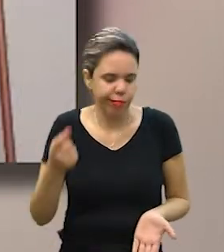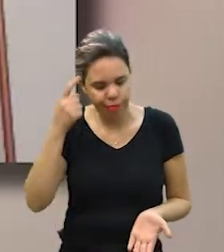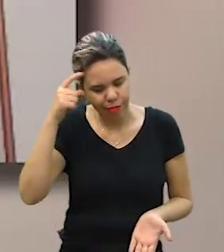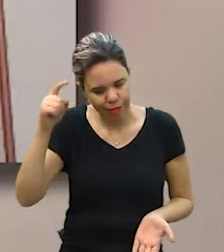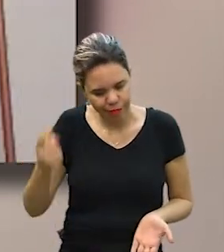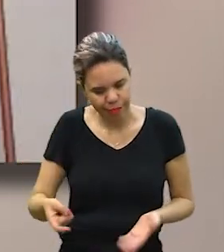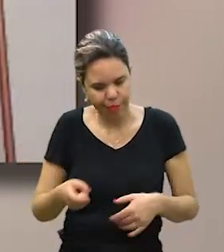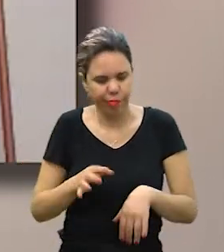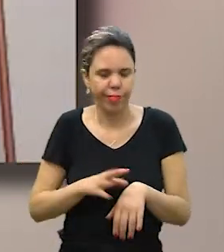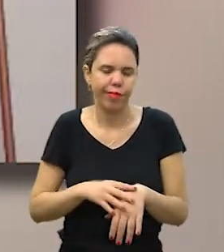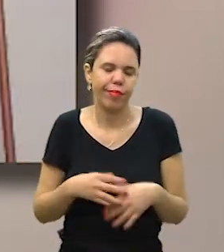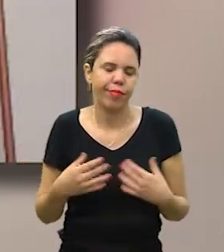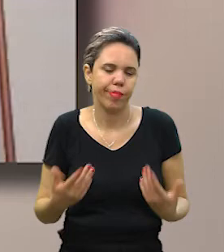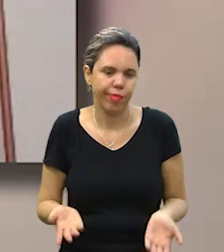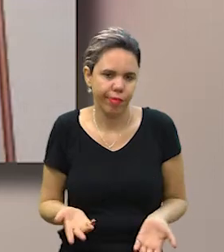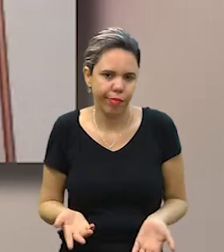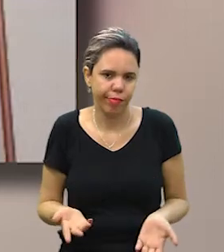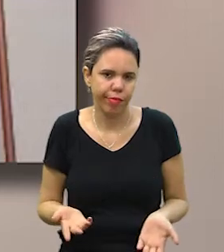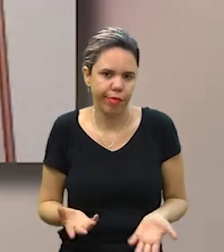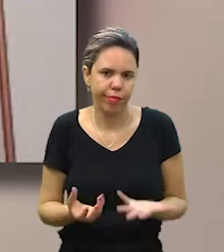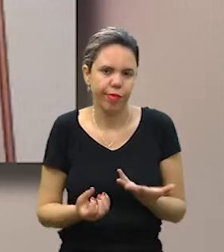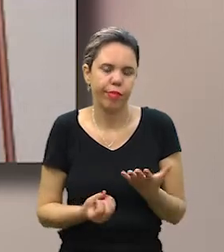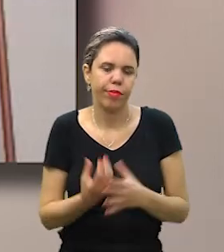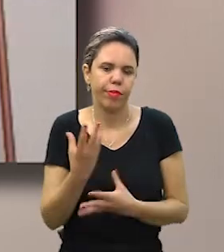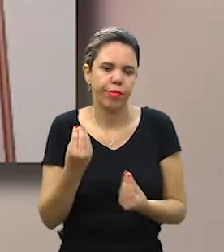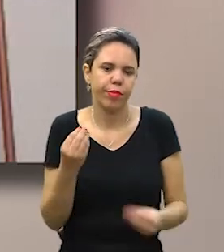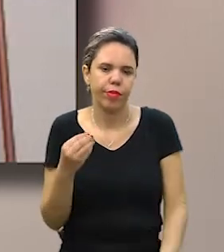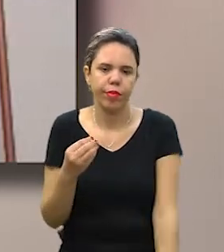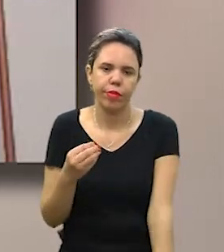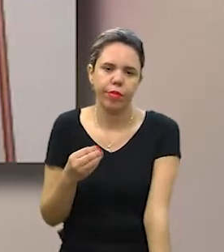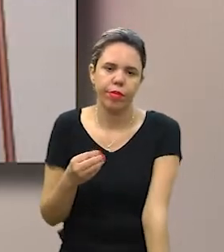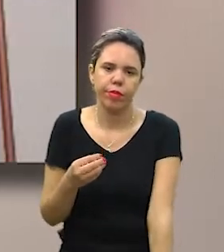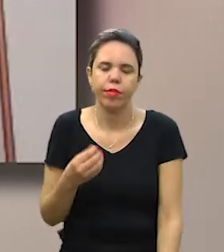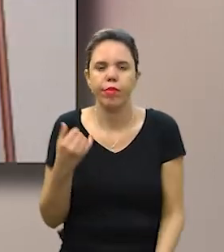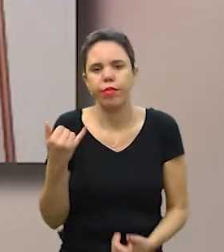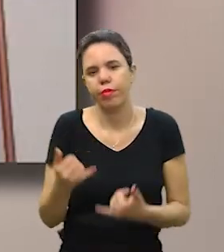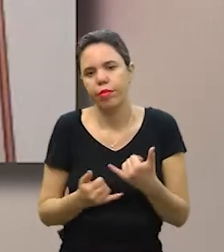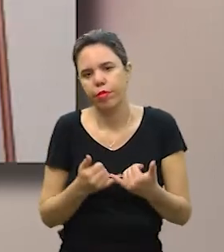bateu a cabecinha, né? Então isso ocorre muito, às vezes em